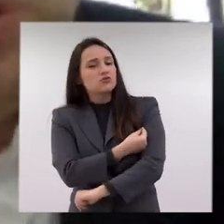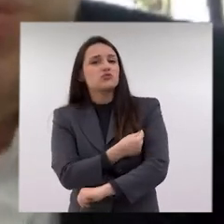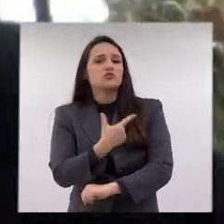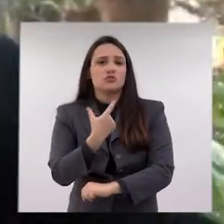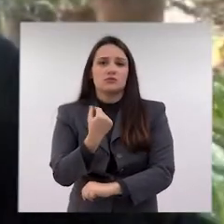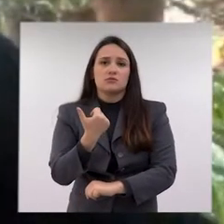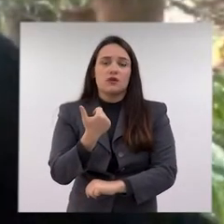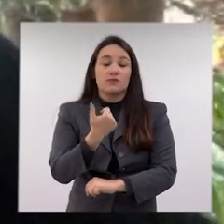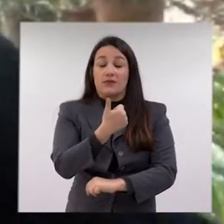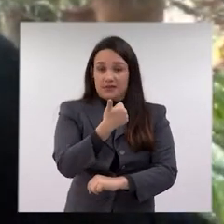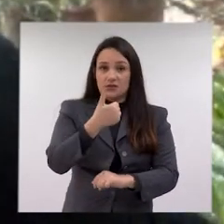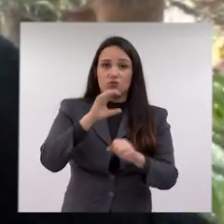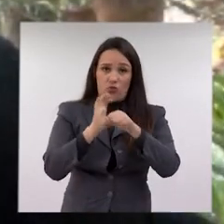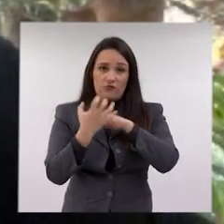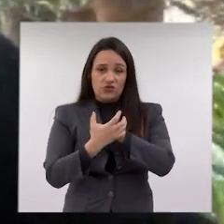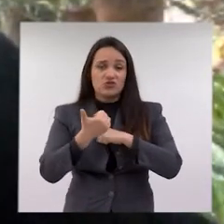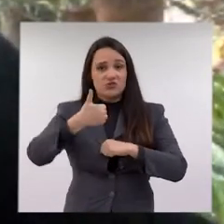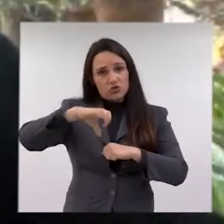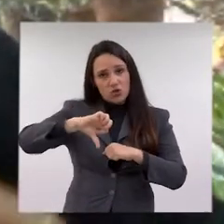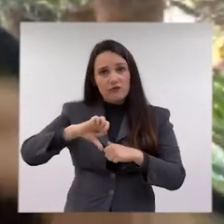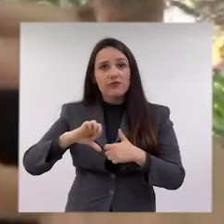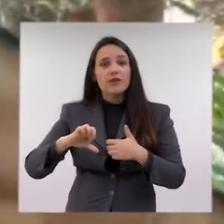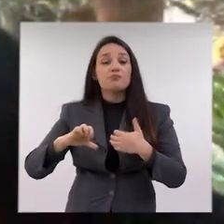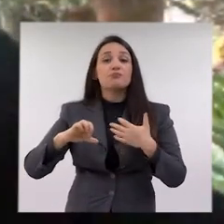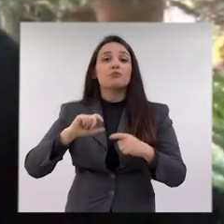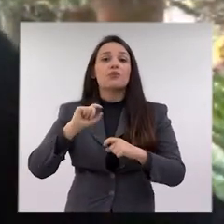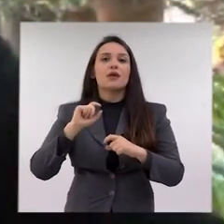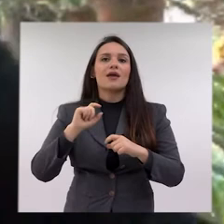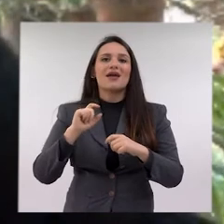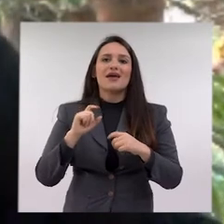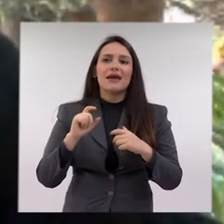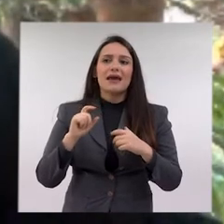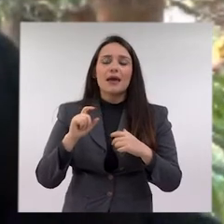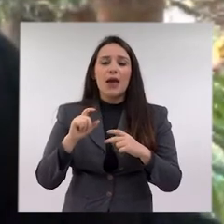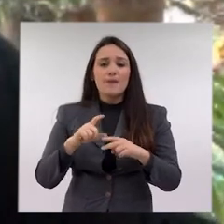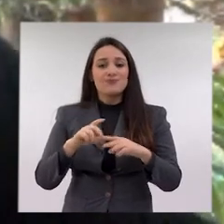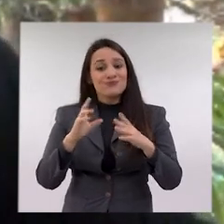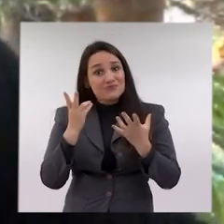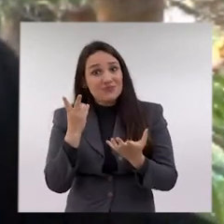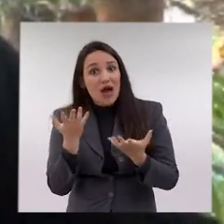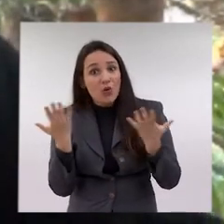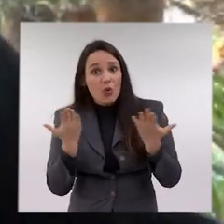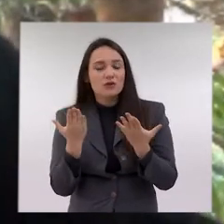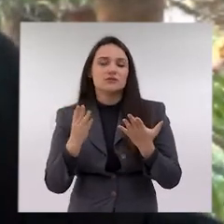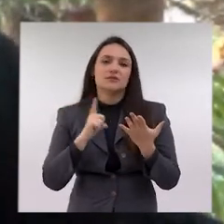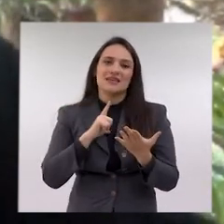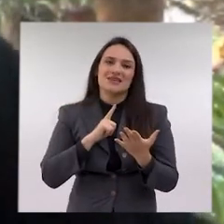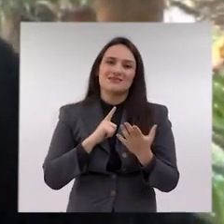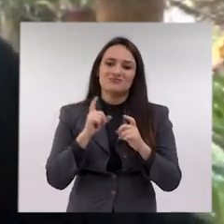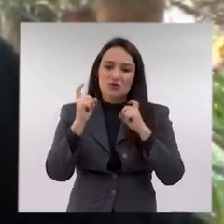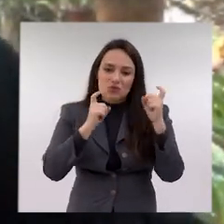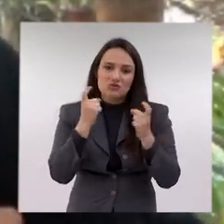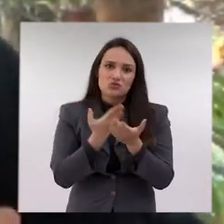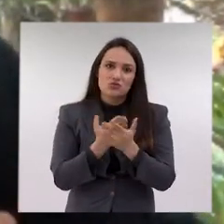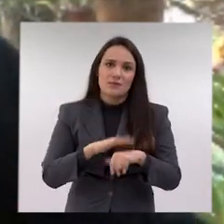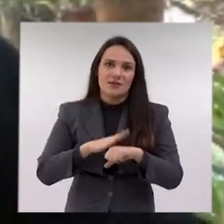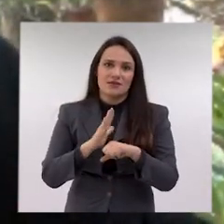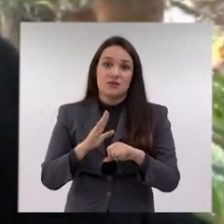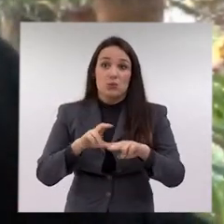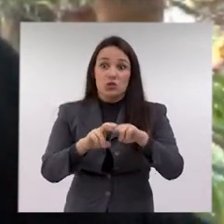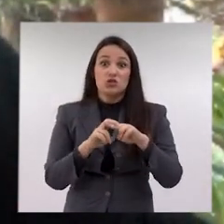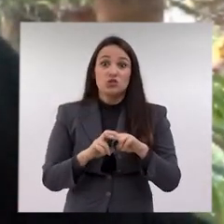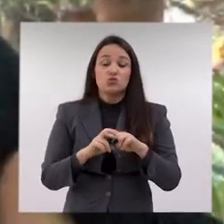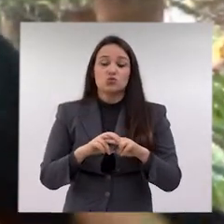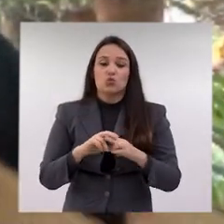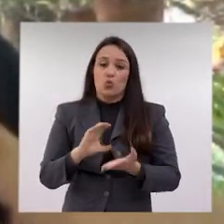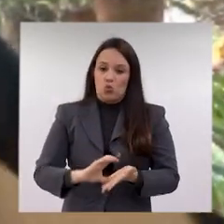investimento público nesse contexto. E esse movimento do CRI, basicamente, nesses anos, fortalece a